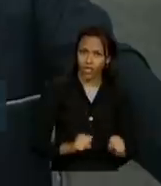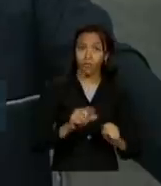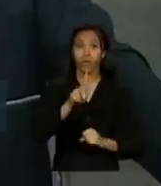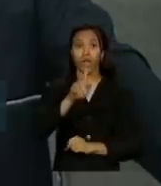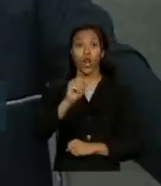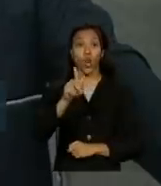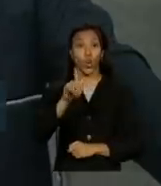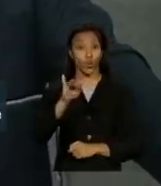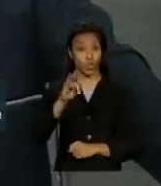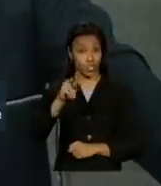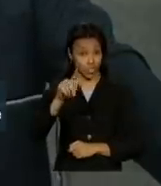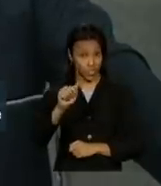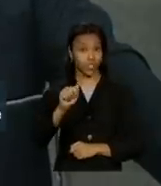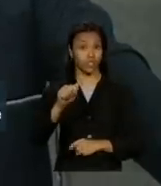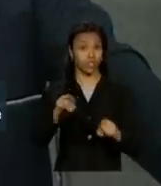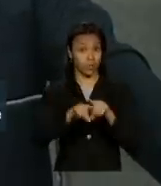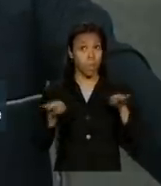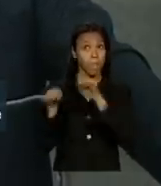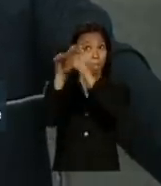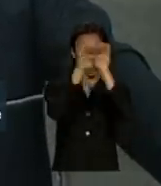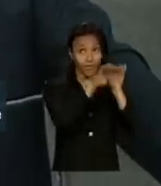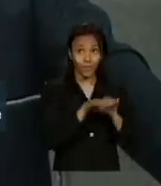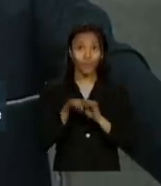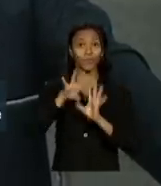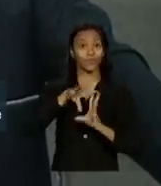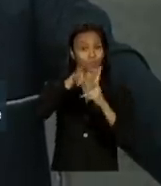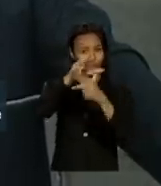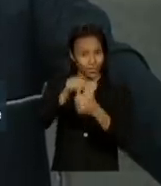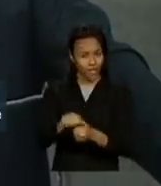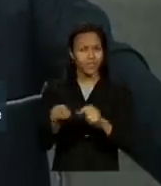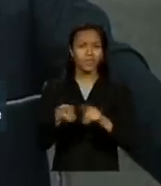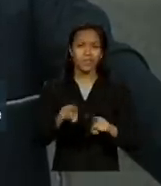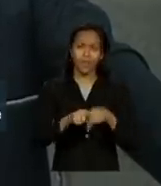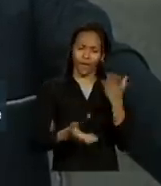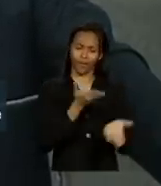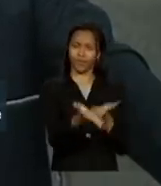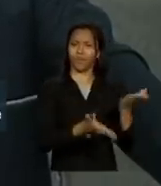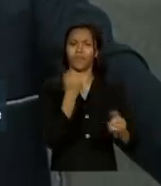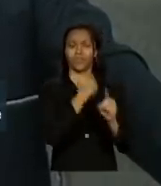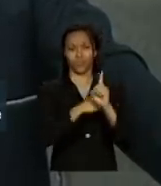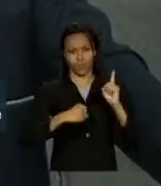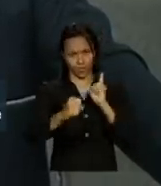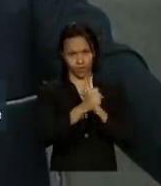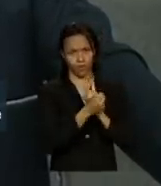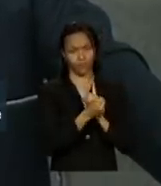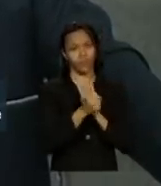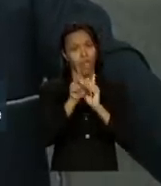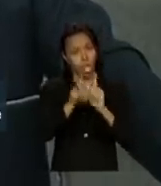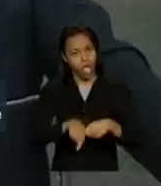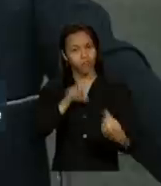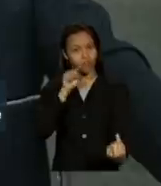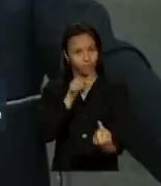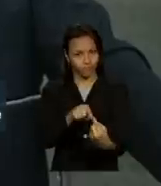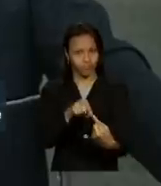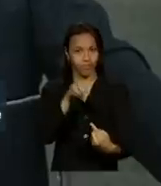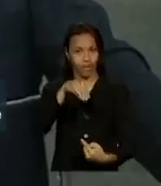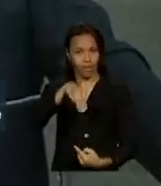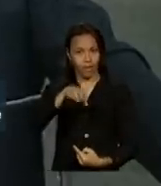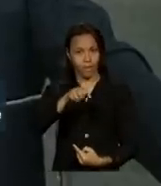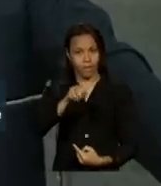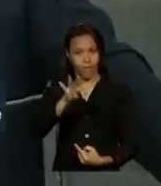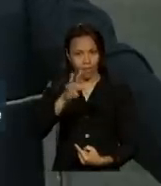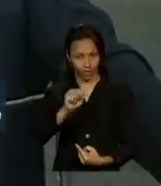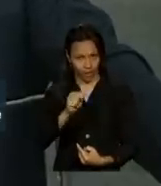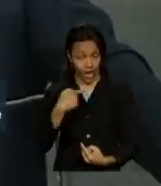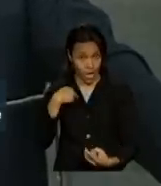internacionais de competitividade né e atendimento das necessidades sociais aí a segunda